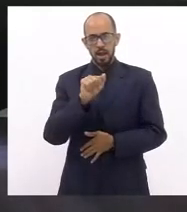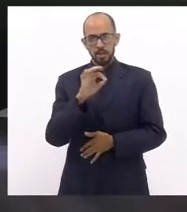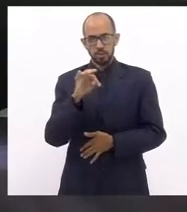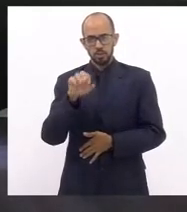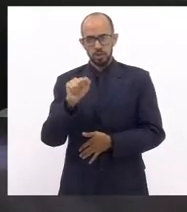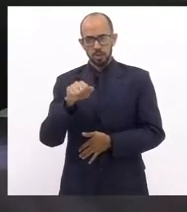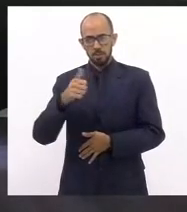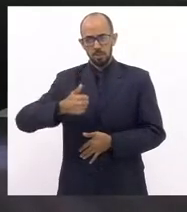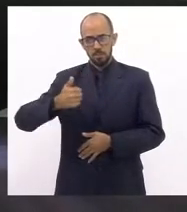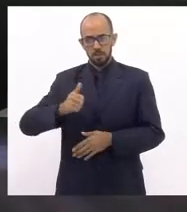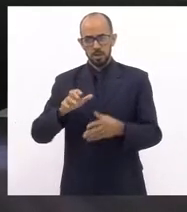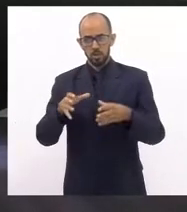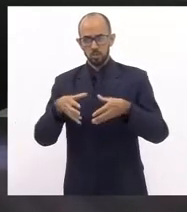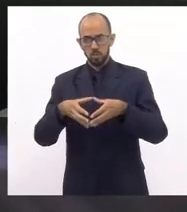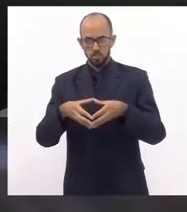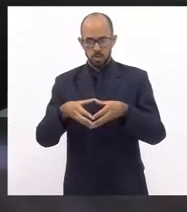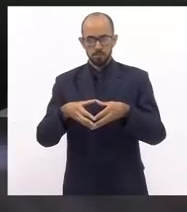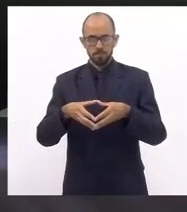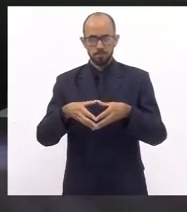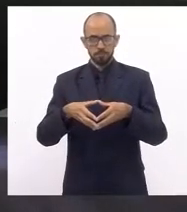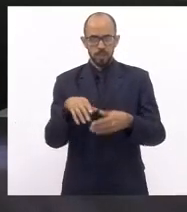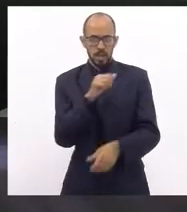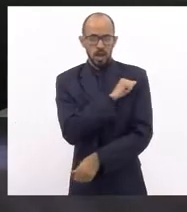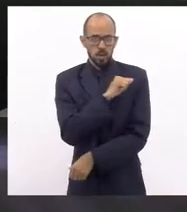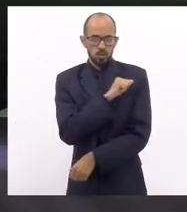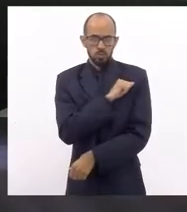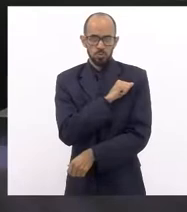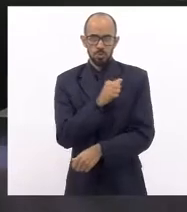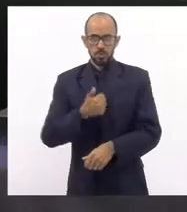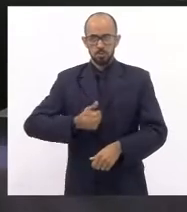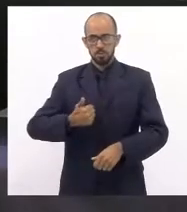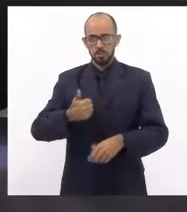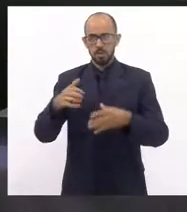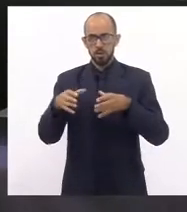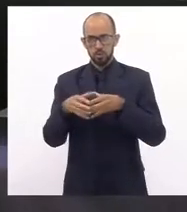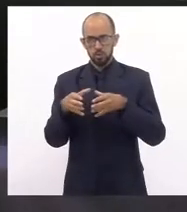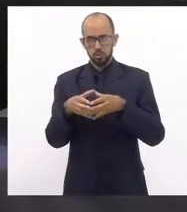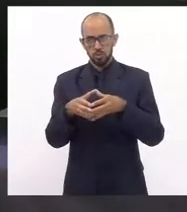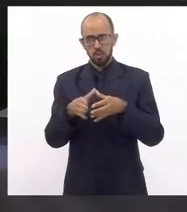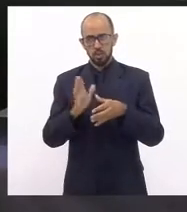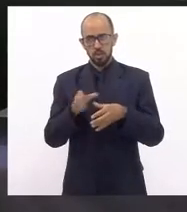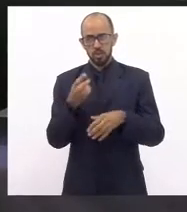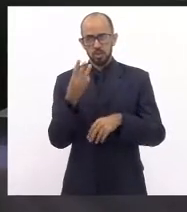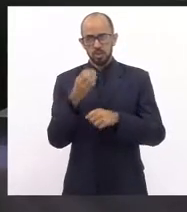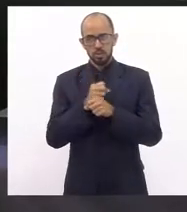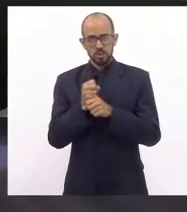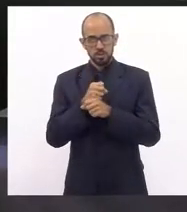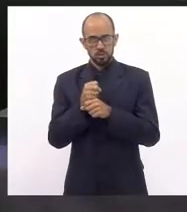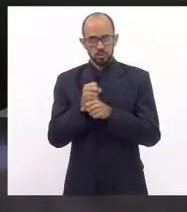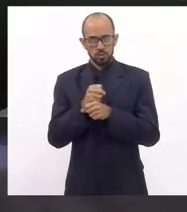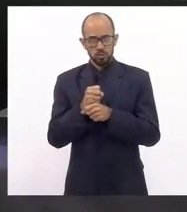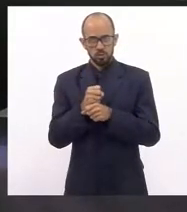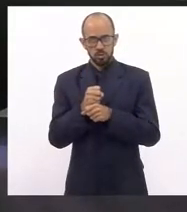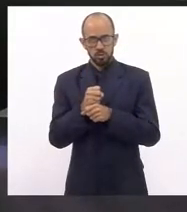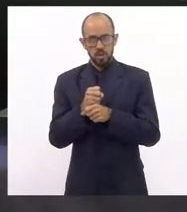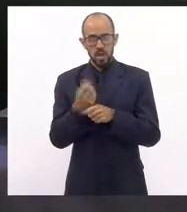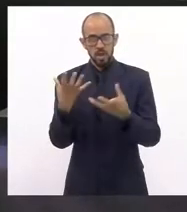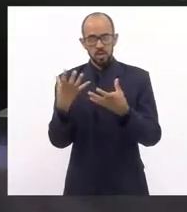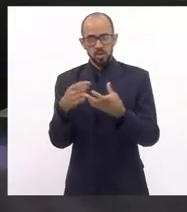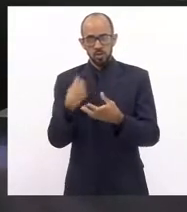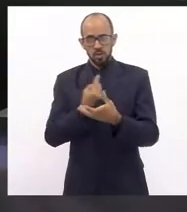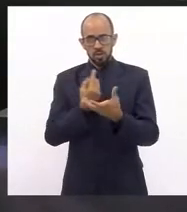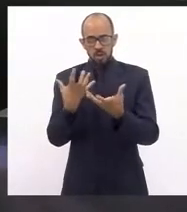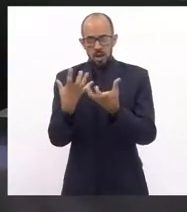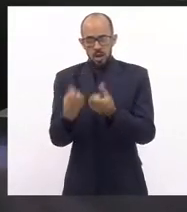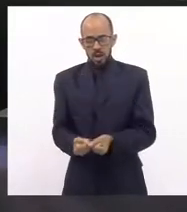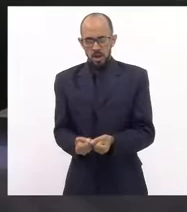turma, né? Ela é aluna nossa da primeira turma, aí já faz 3 anos. E, a partir disso, ela nos abraçou. Eu falo o seguinte, porque